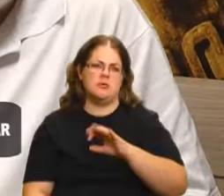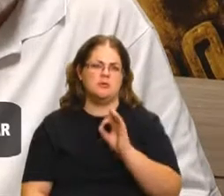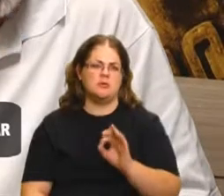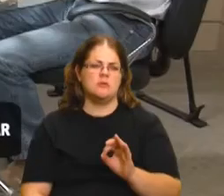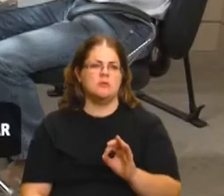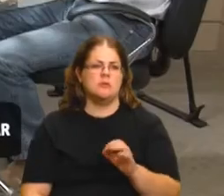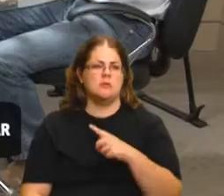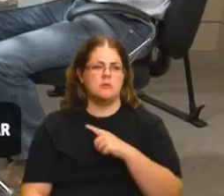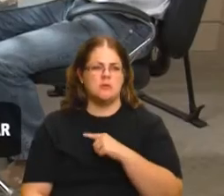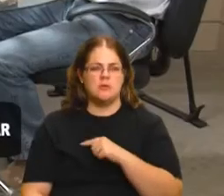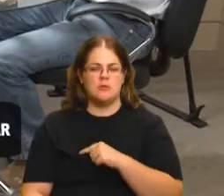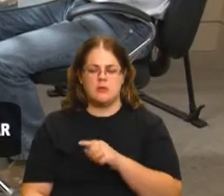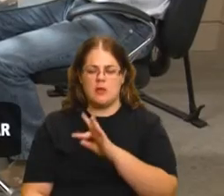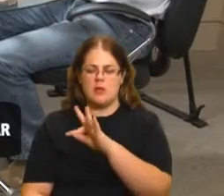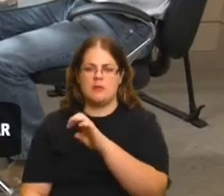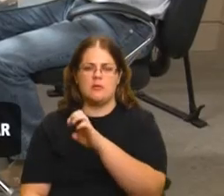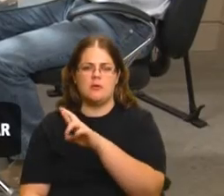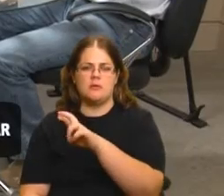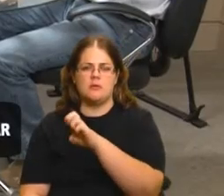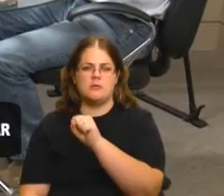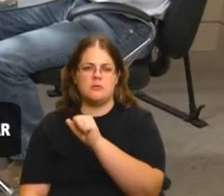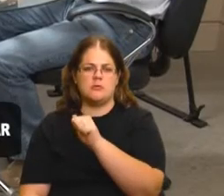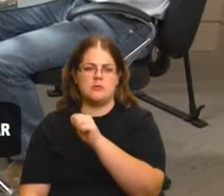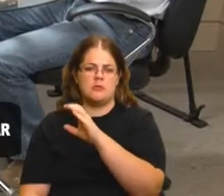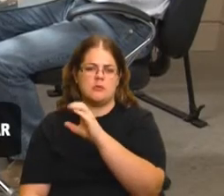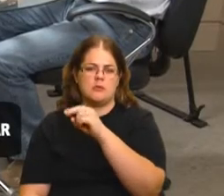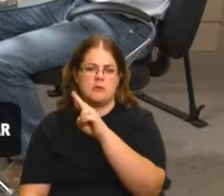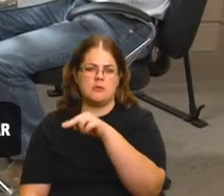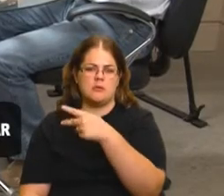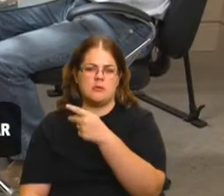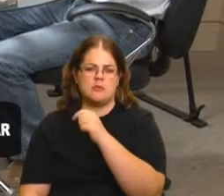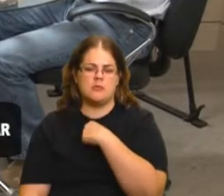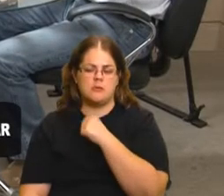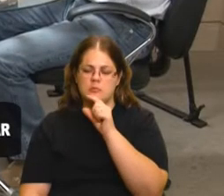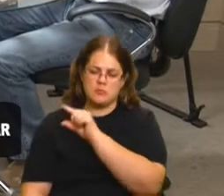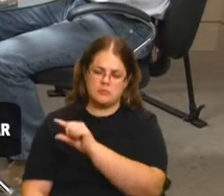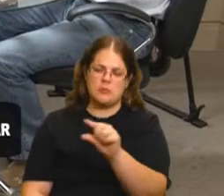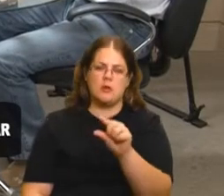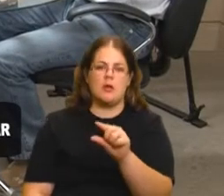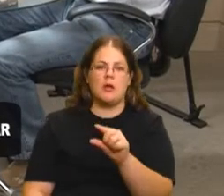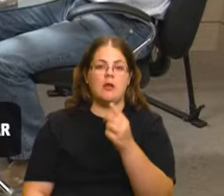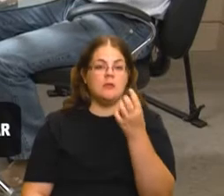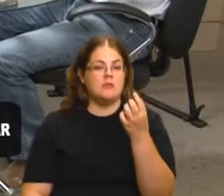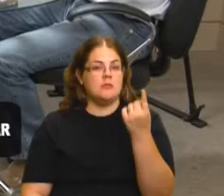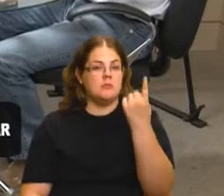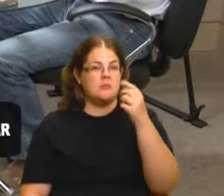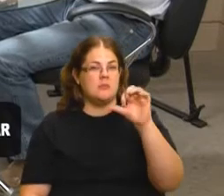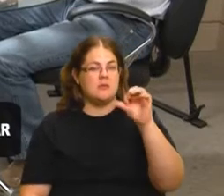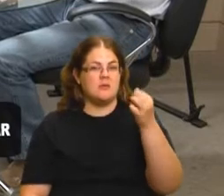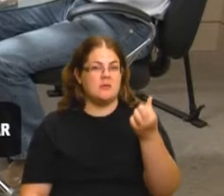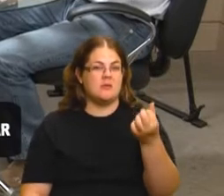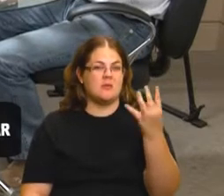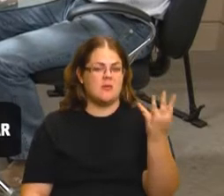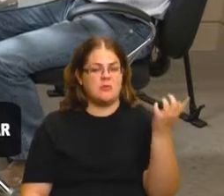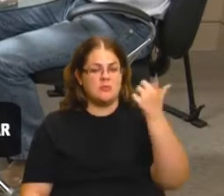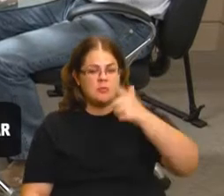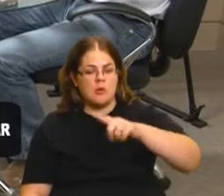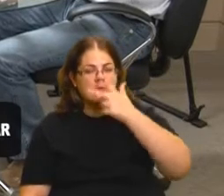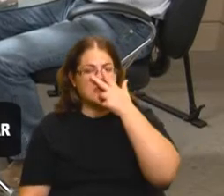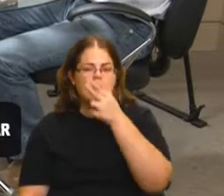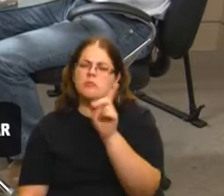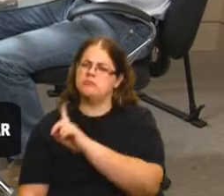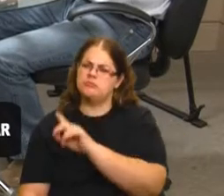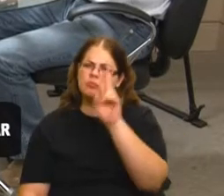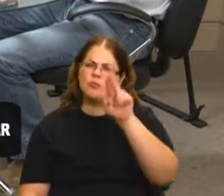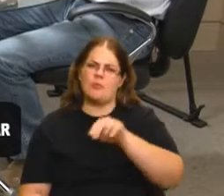jornalista Tereza Cunha botou uma manchete durante a audiência pública com uma frase do dizendo: para que 64 não volte nunca